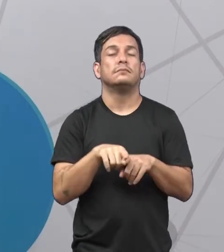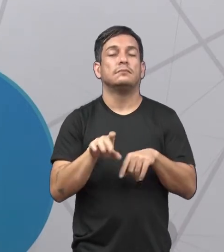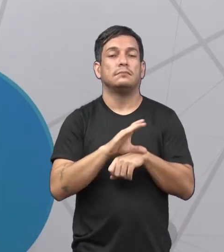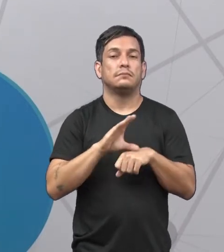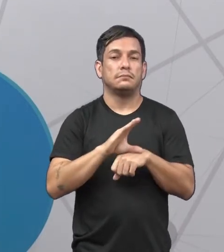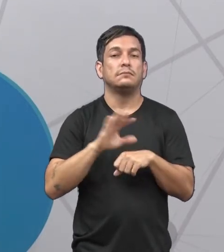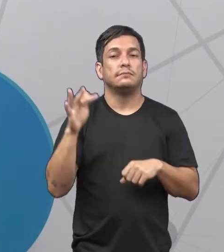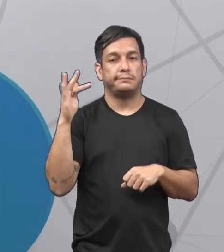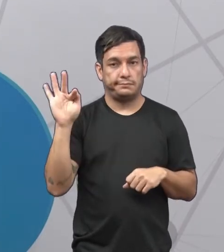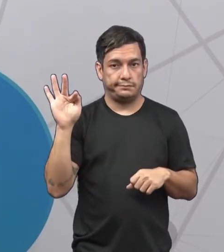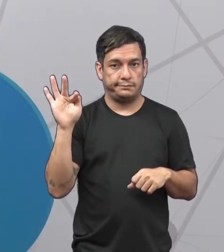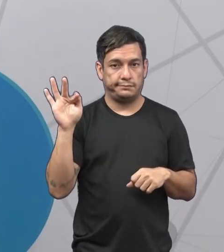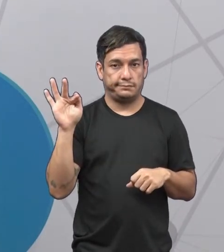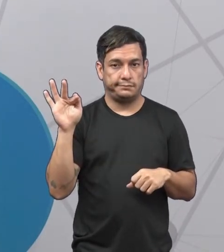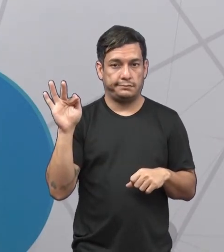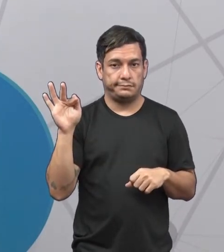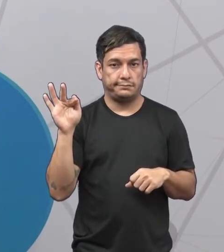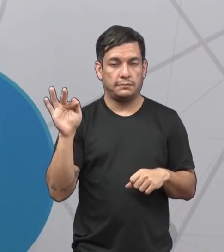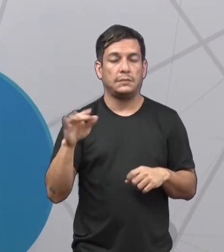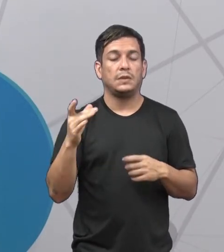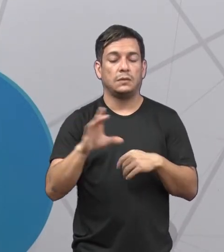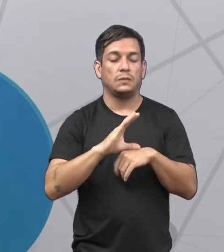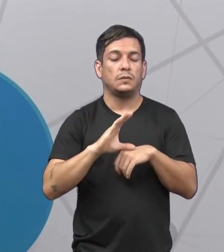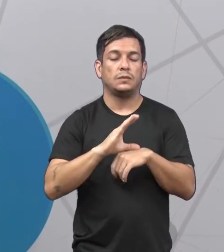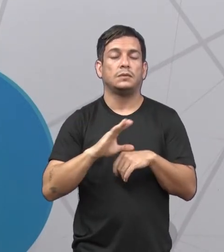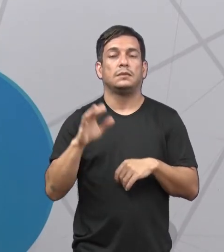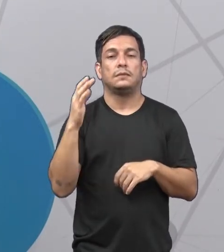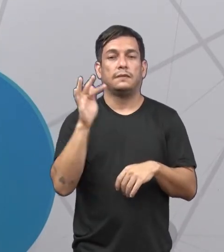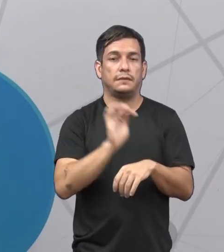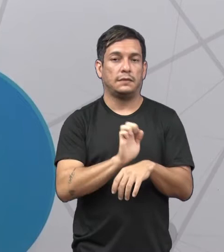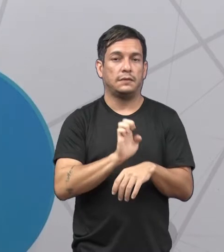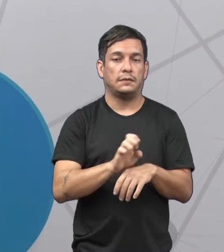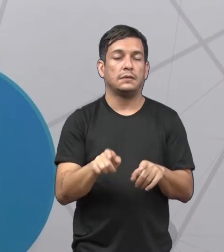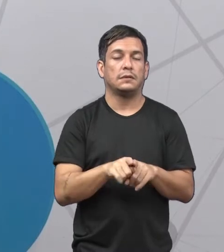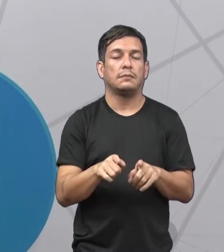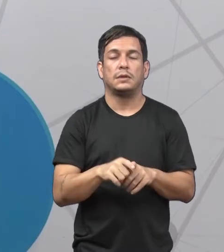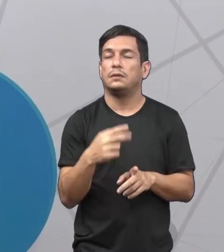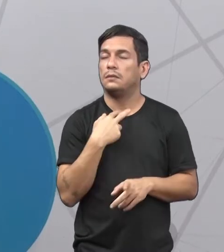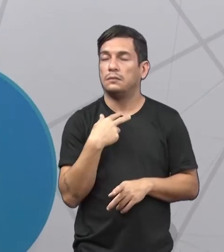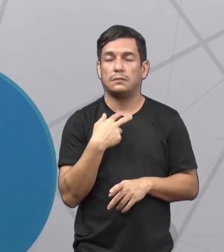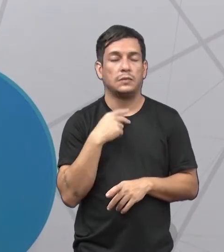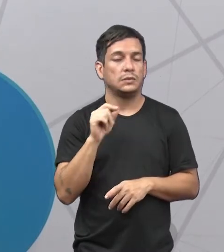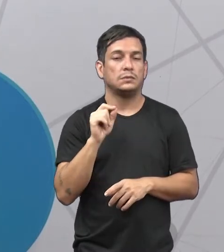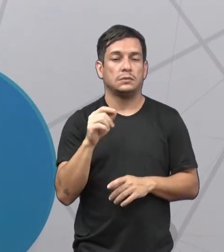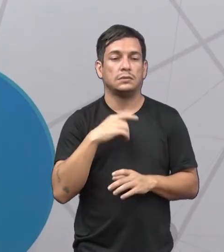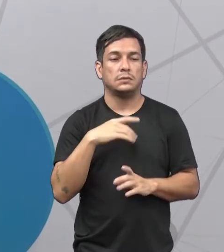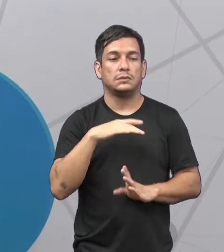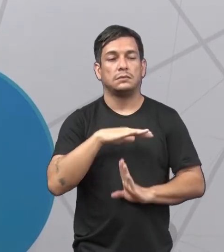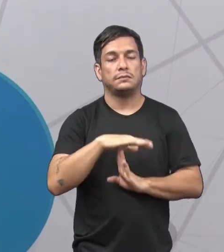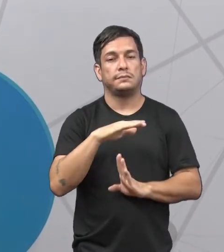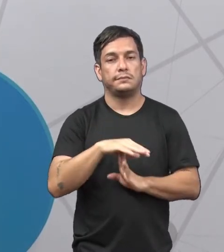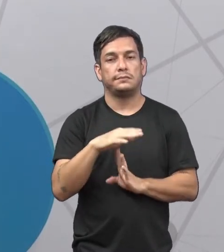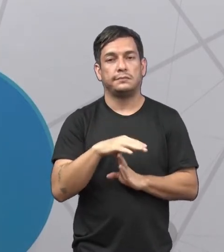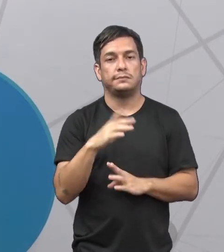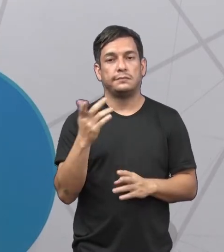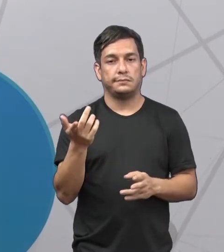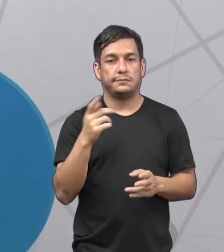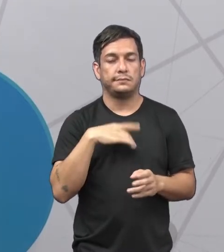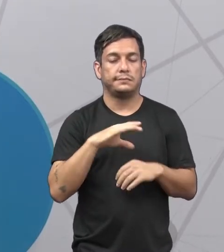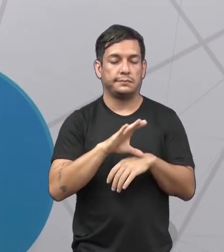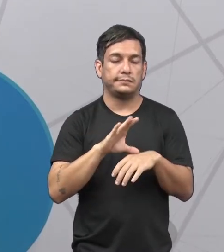pela Constituição Federal. E a nossa Constituição Estadual também não pode ultrapassar os limites